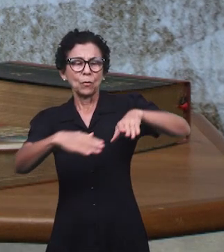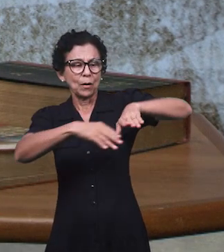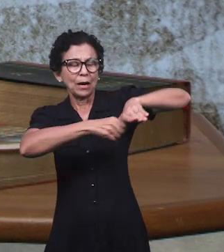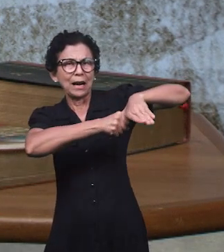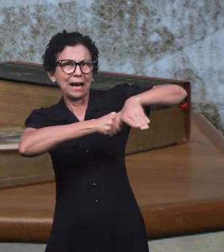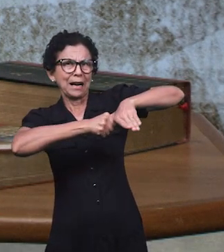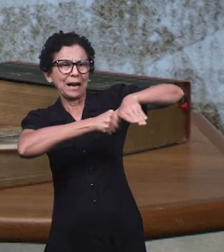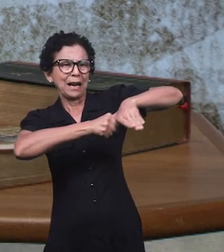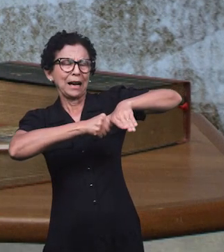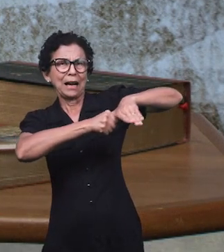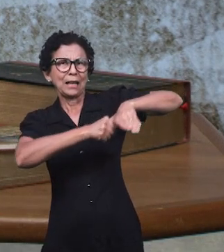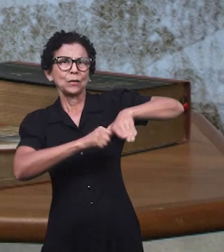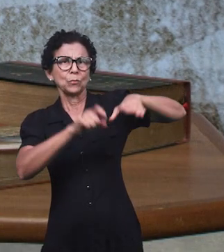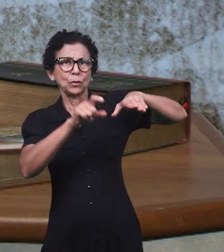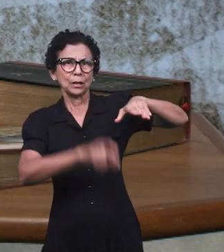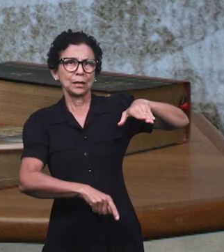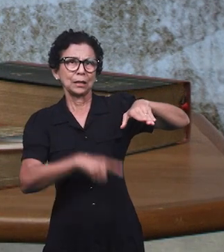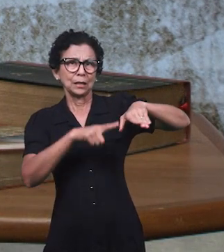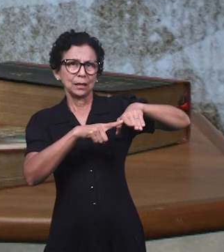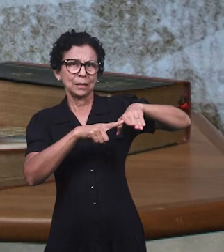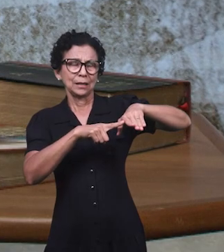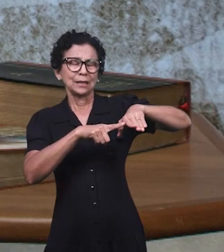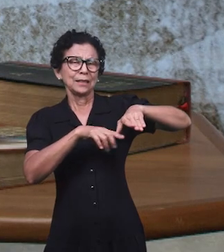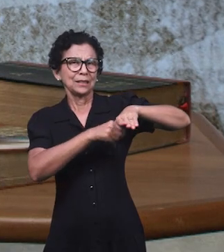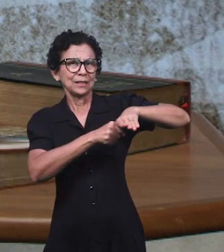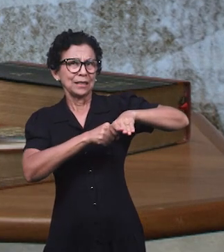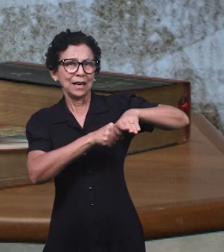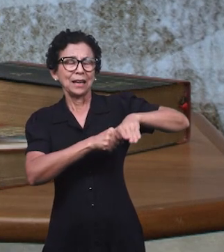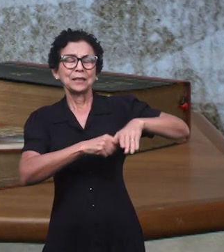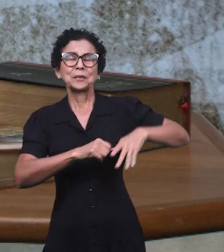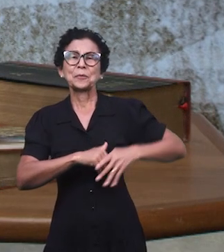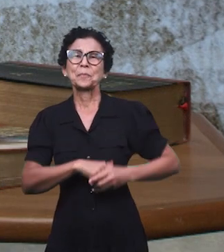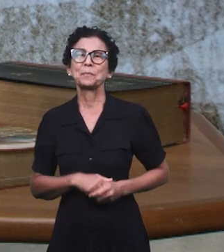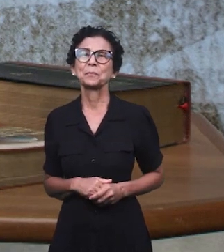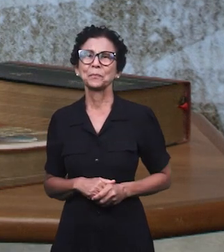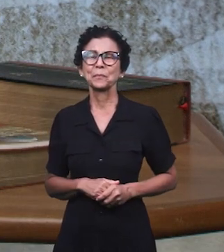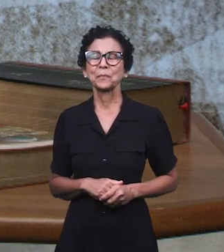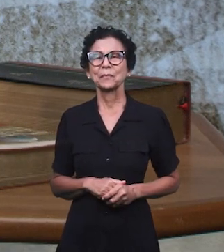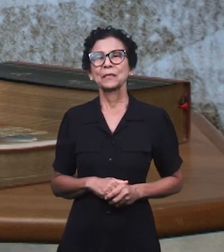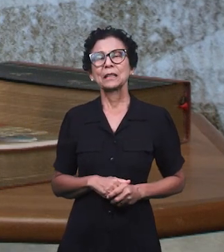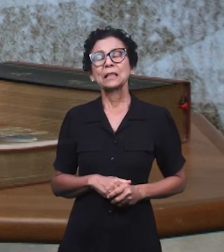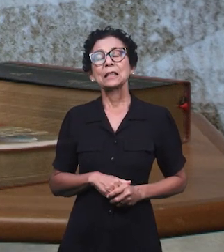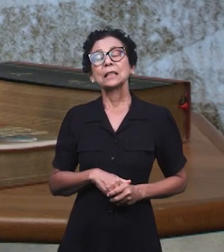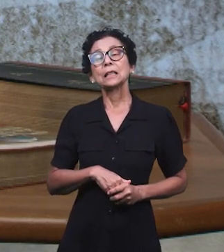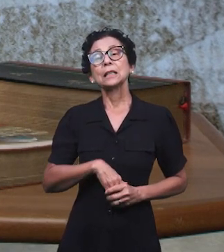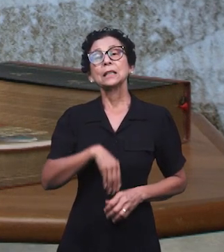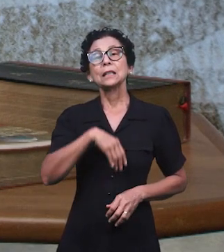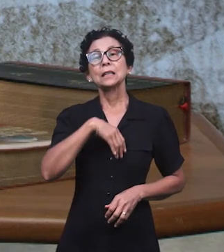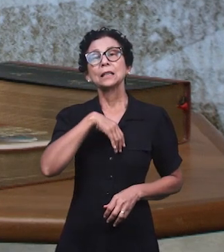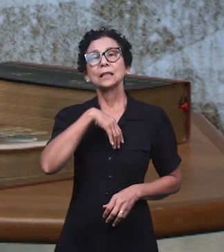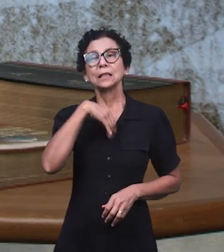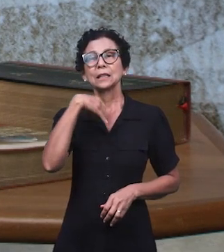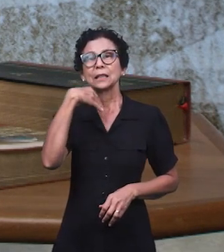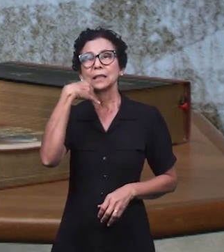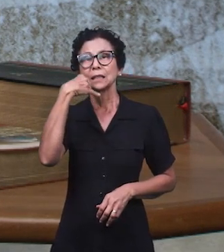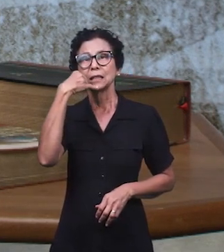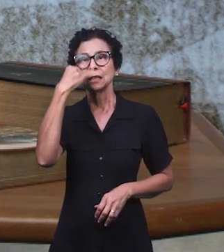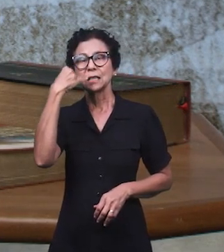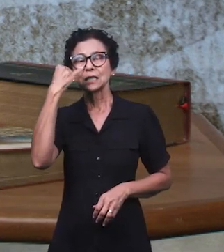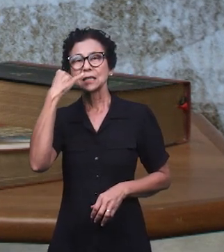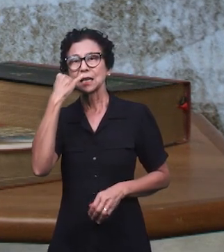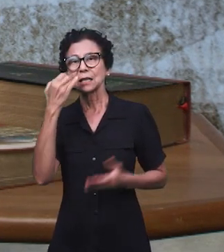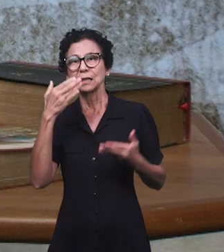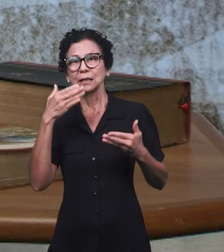chamou o seu nome Jacó. E era Isaque da idade de 60 anos quando